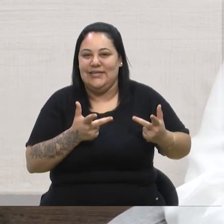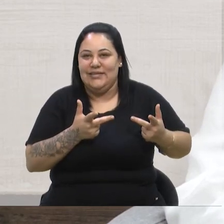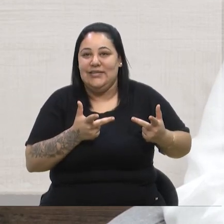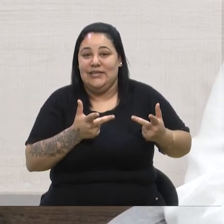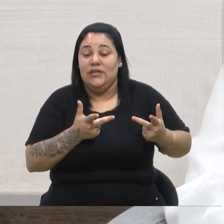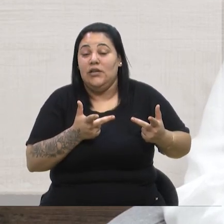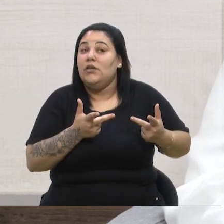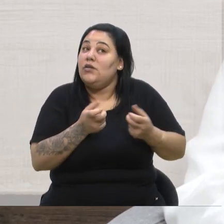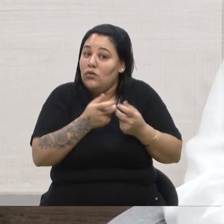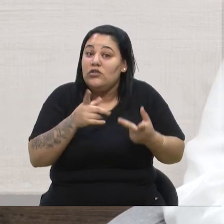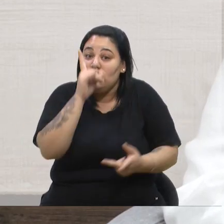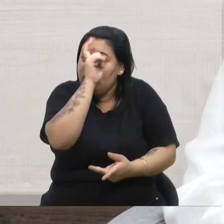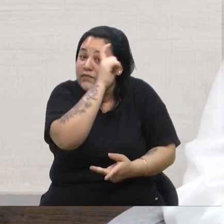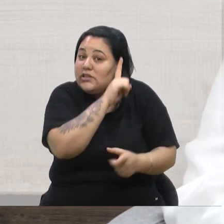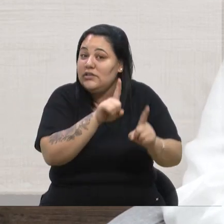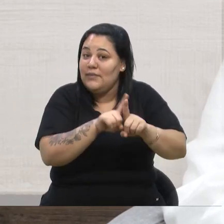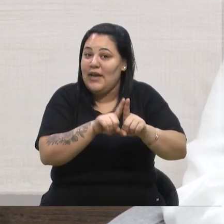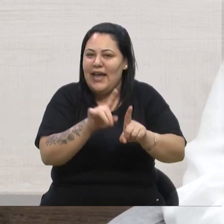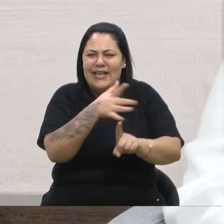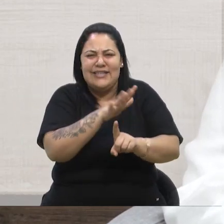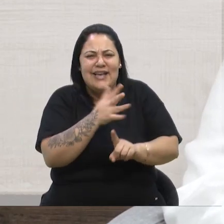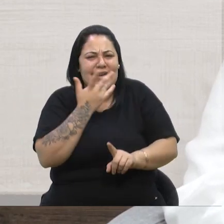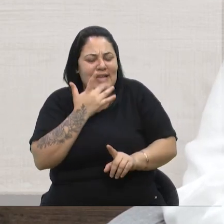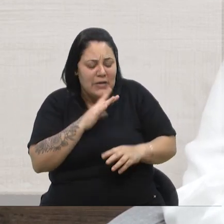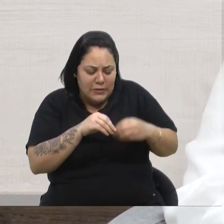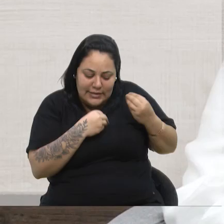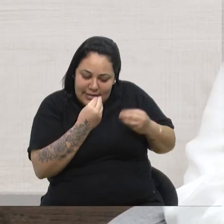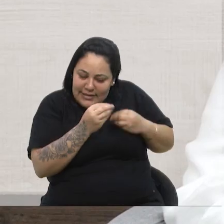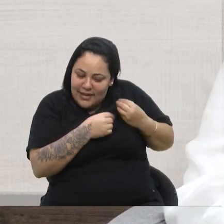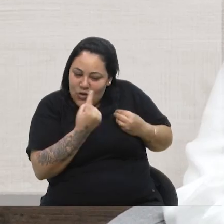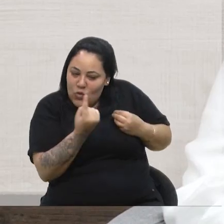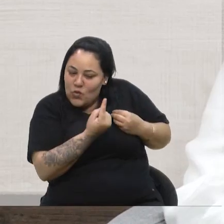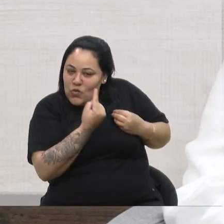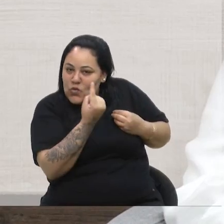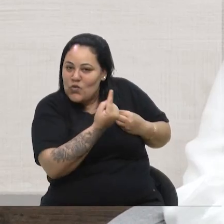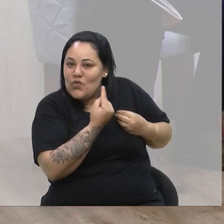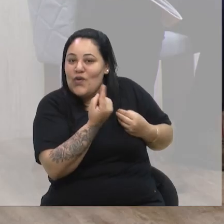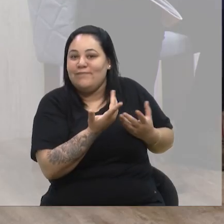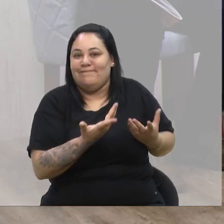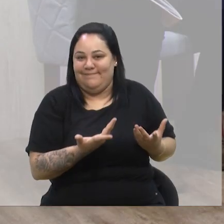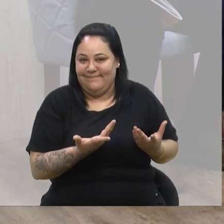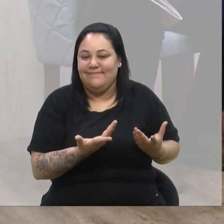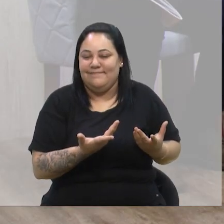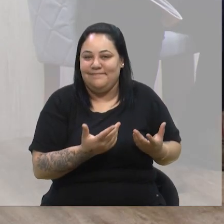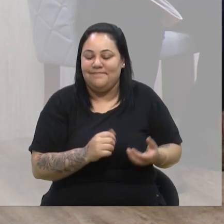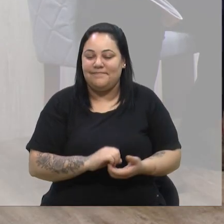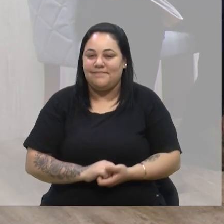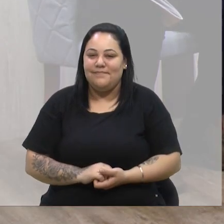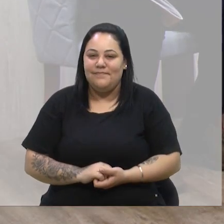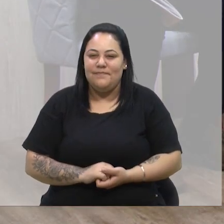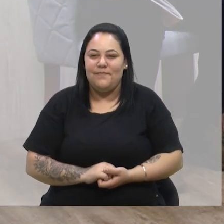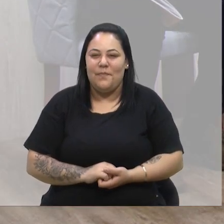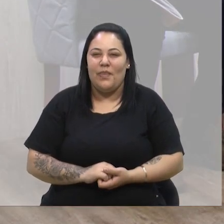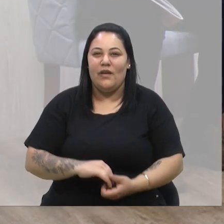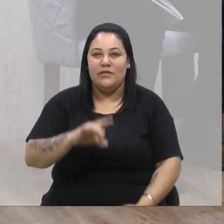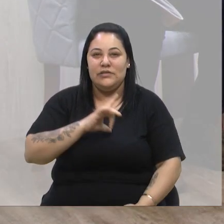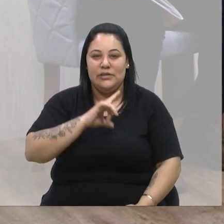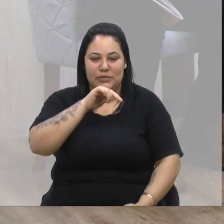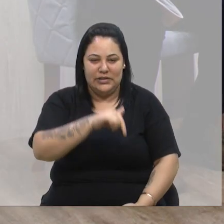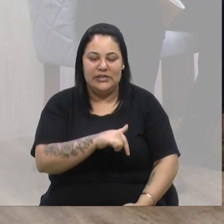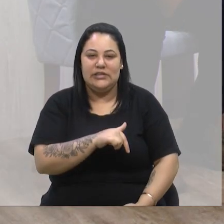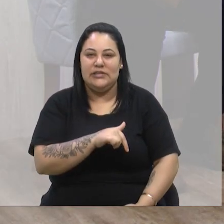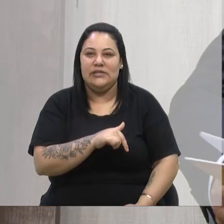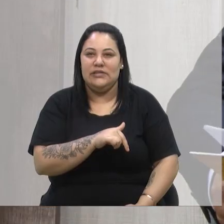situações difíceis e que às vezes as crianças se sentem sozinhas para resolver. Nós temos aqui um